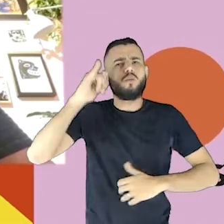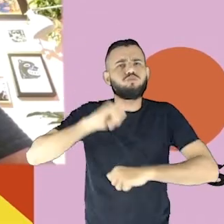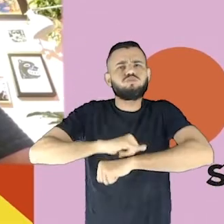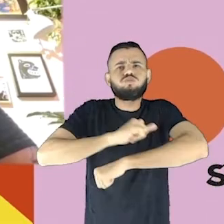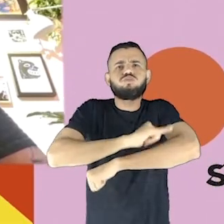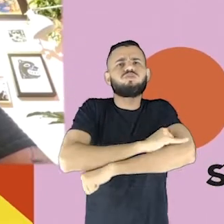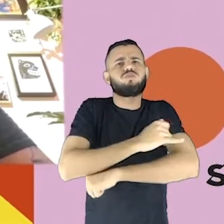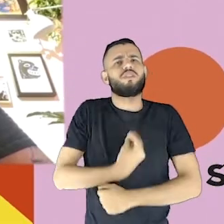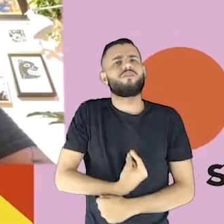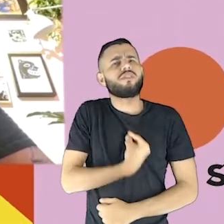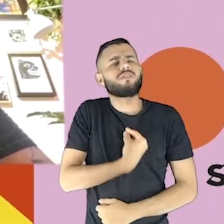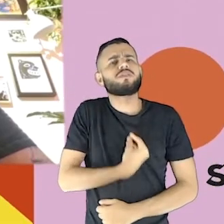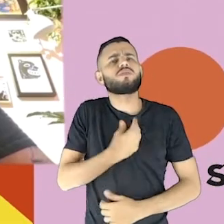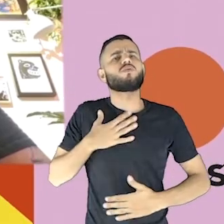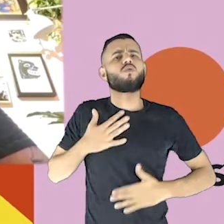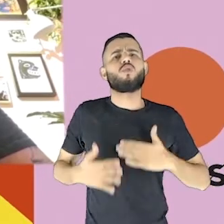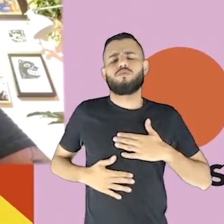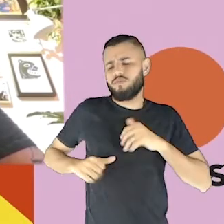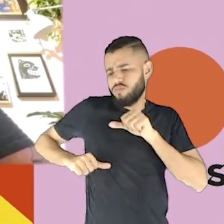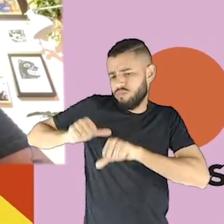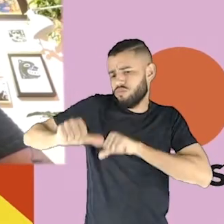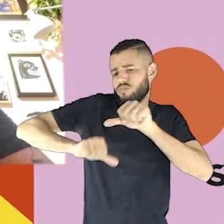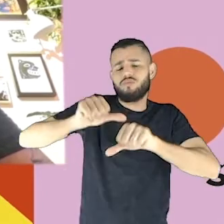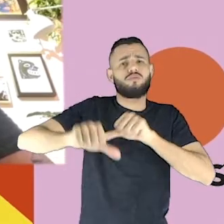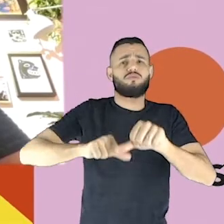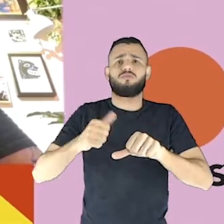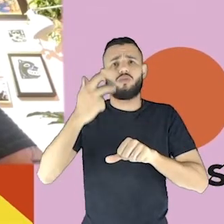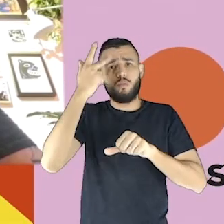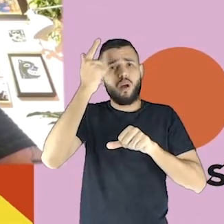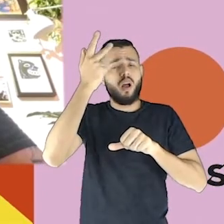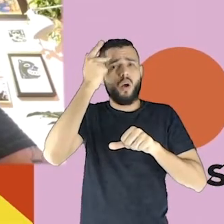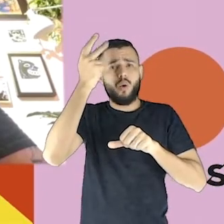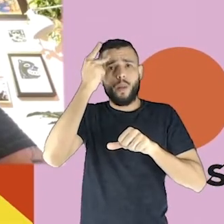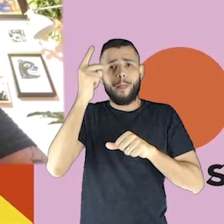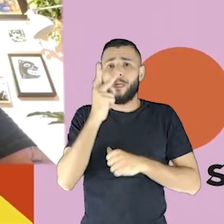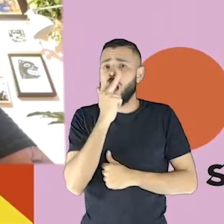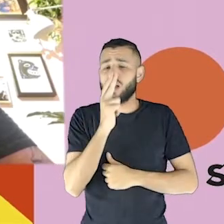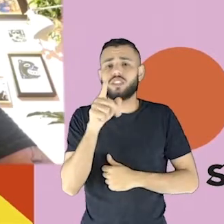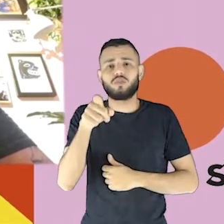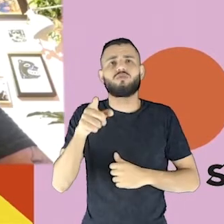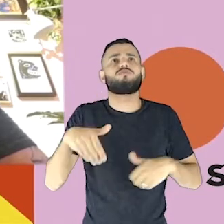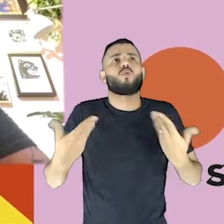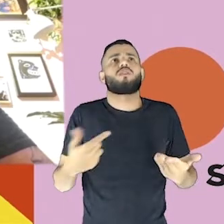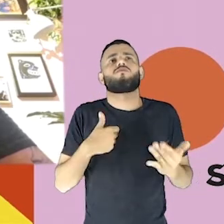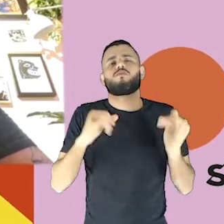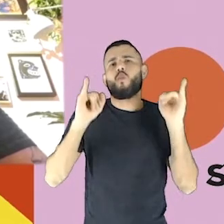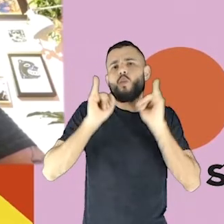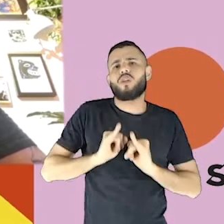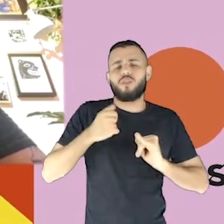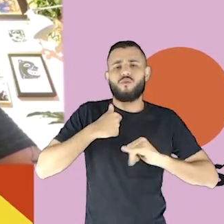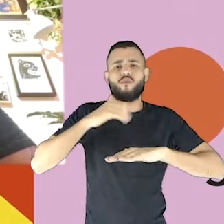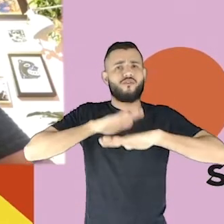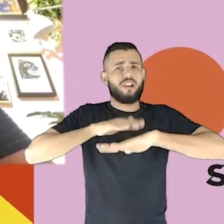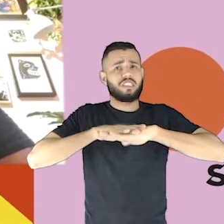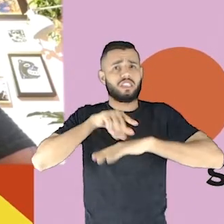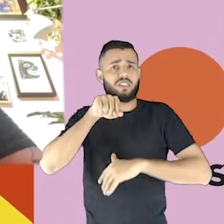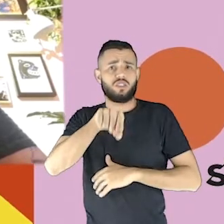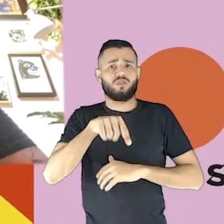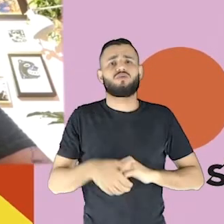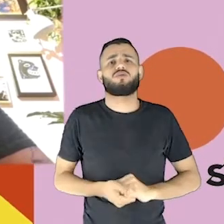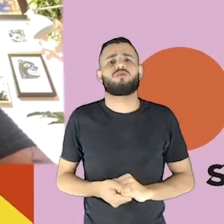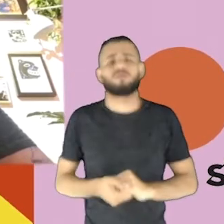num corpo transitório, né? Porque ela acha que ela vai emagrecer a qualquer hora, ou ela acha que vai, ah, não, quando eu emagrecer eu vou fazer isso. Não é bem